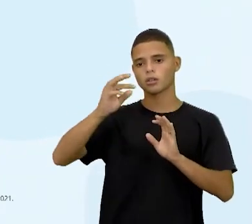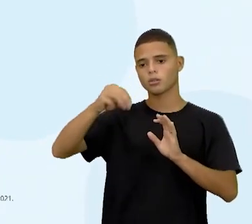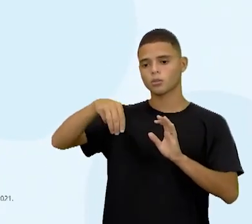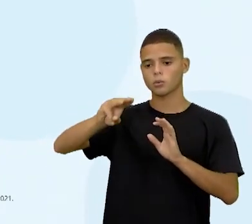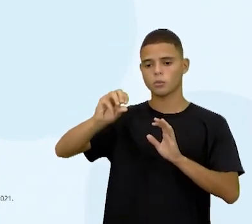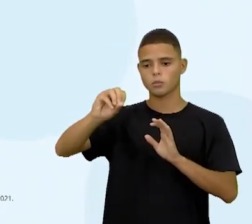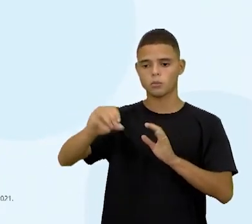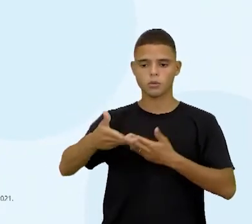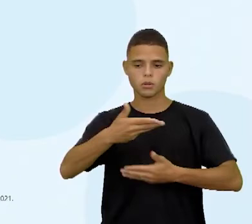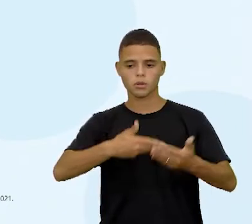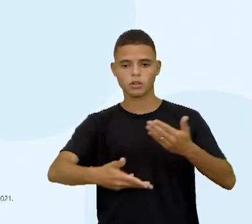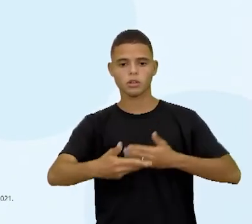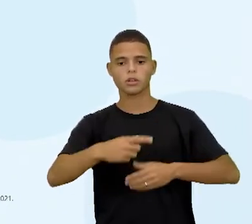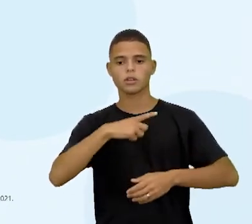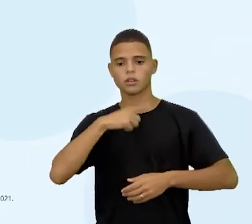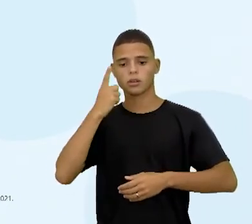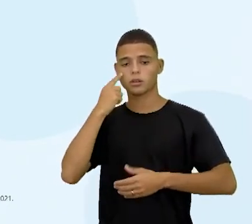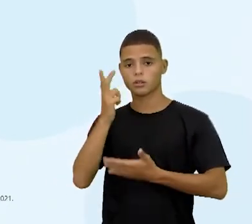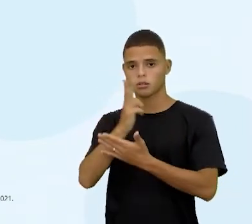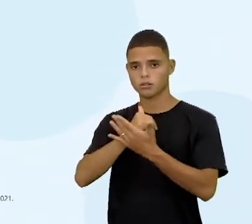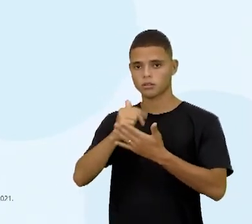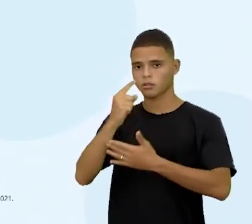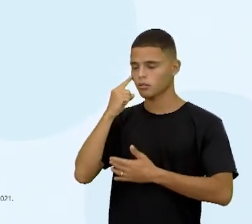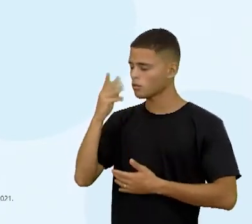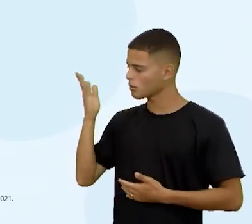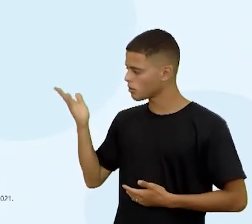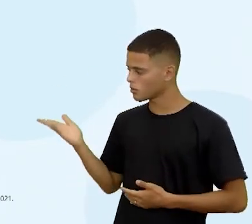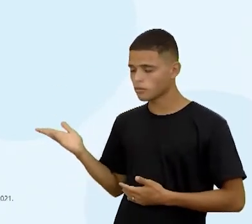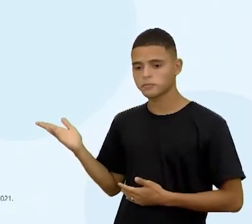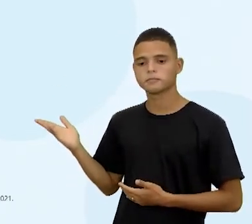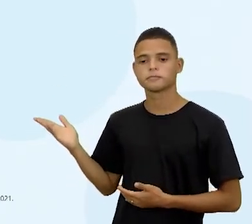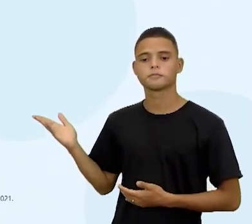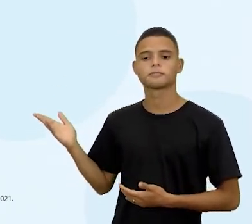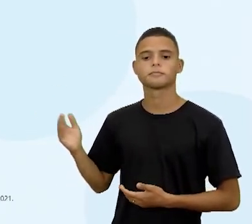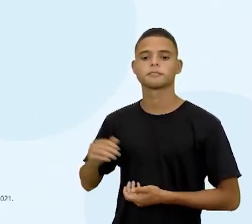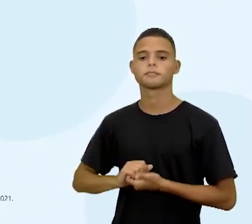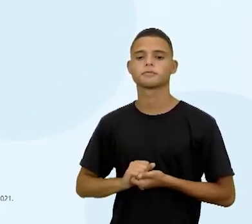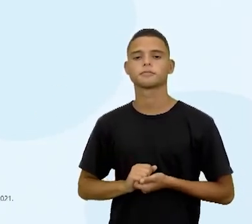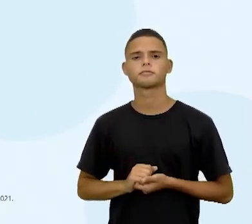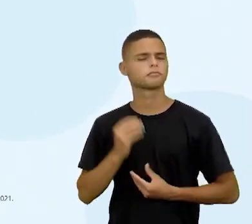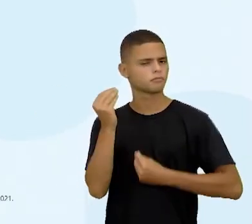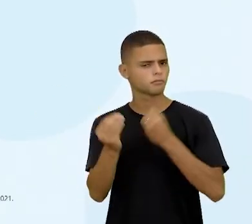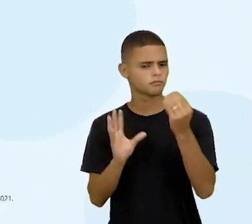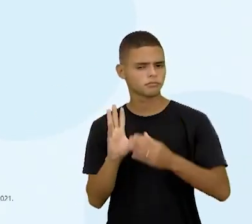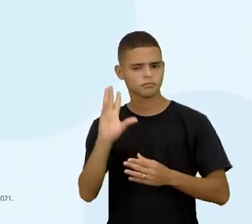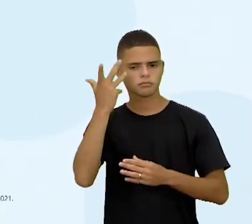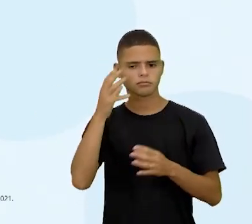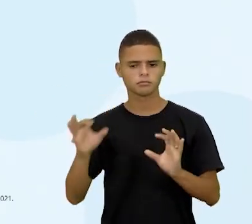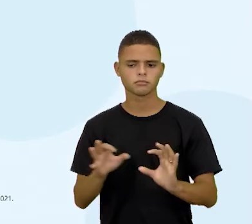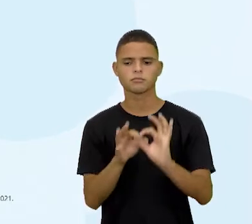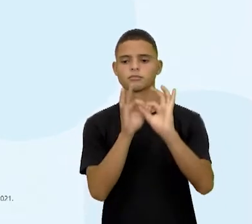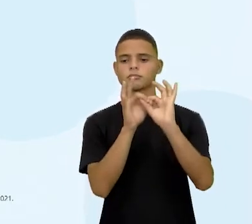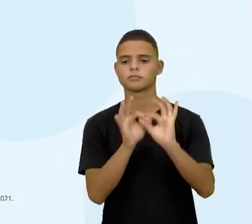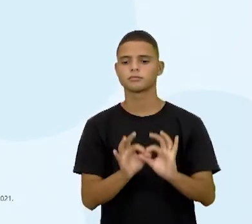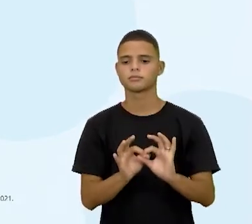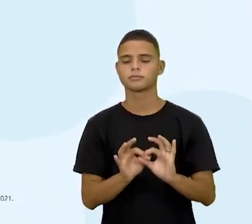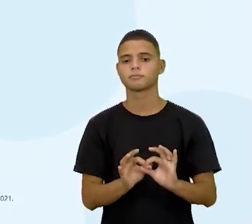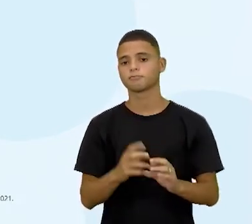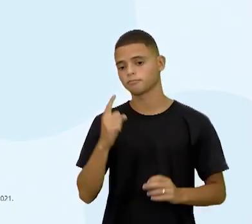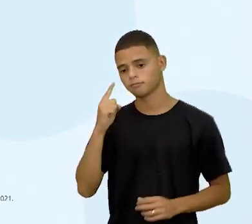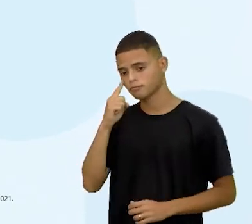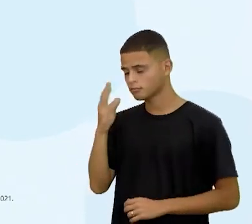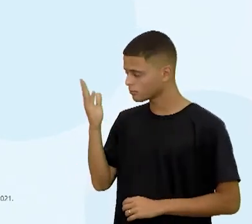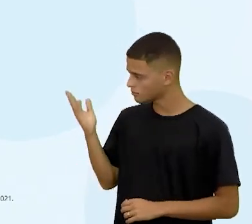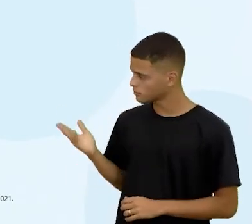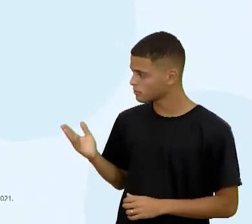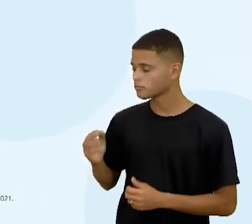interagem. Então, aí eu tenho uma imagem que mostra como acontece a ligação de hidrogênio. Se você olhar